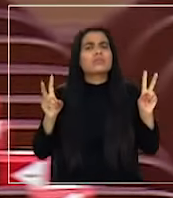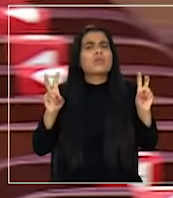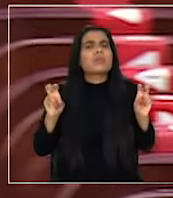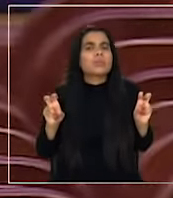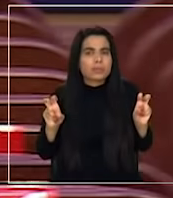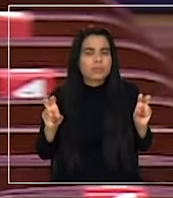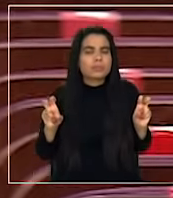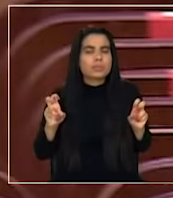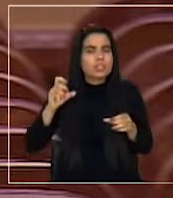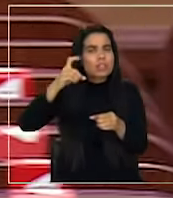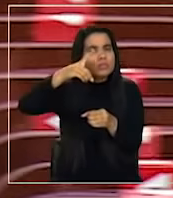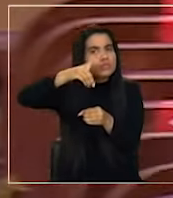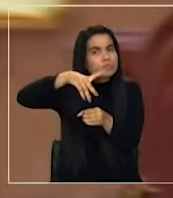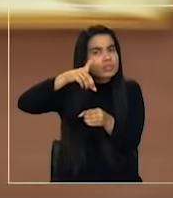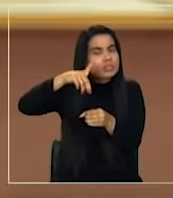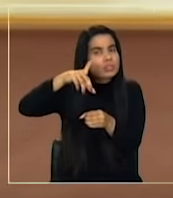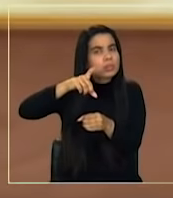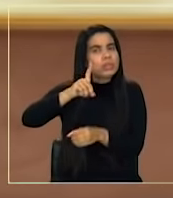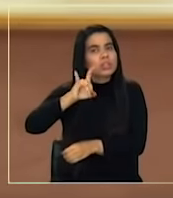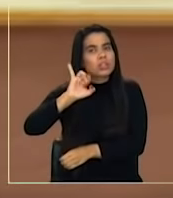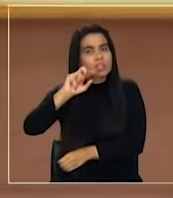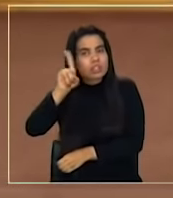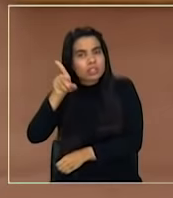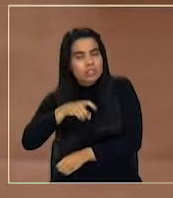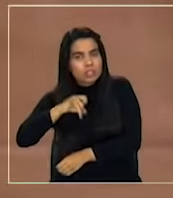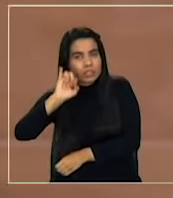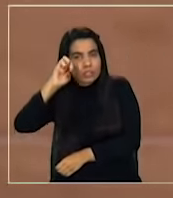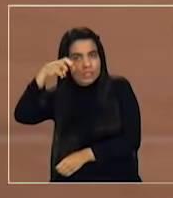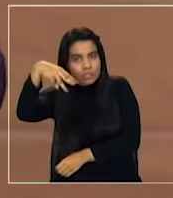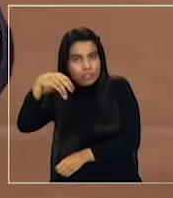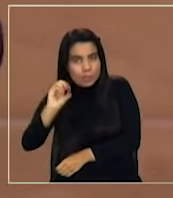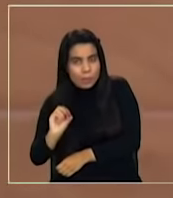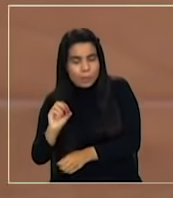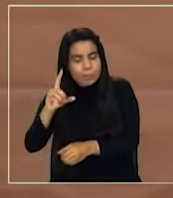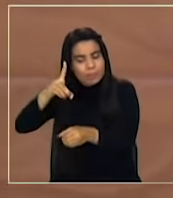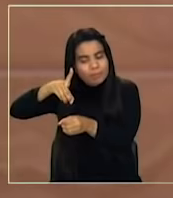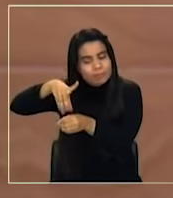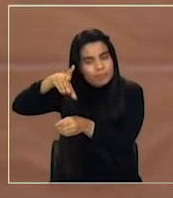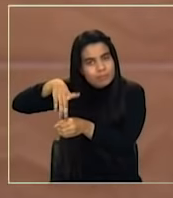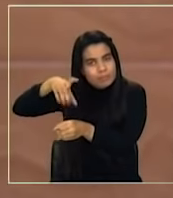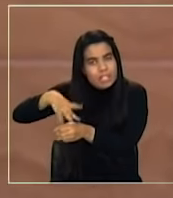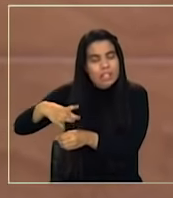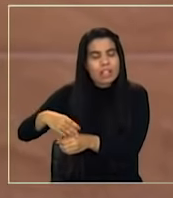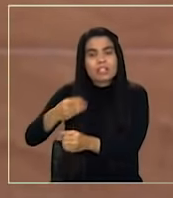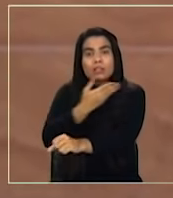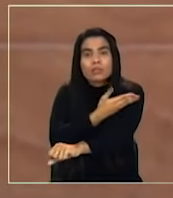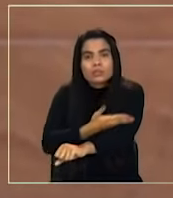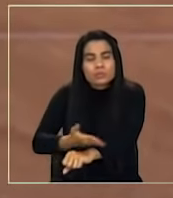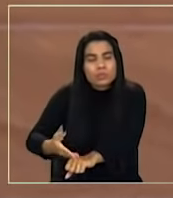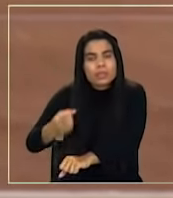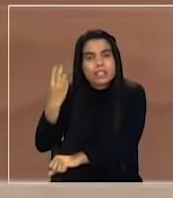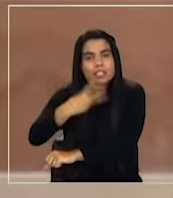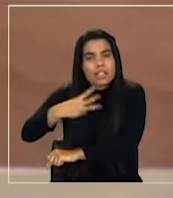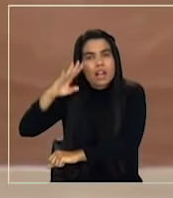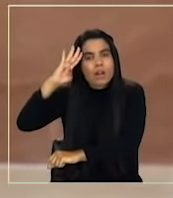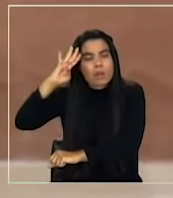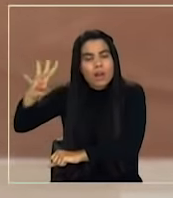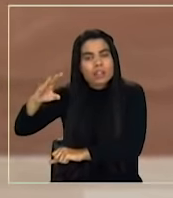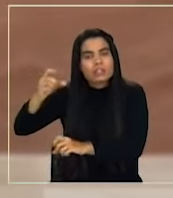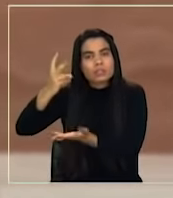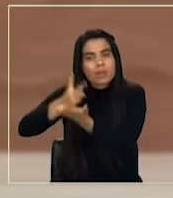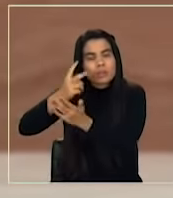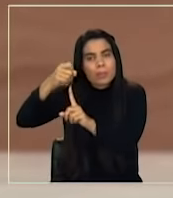as primícias. Nós costumamos, na terceira quarta-feira de todo mês, fazer